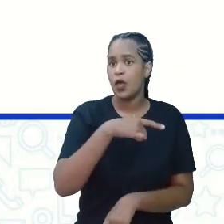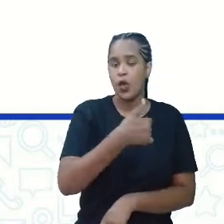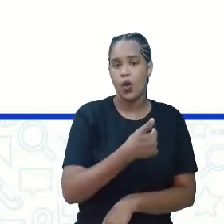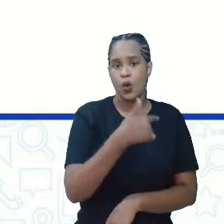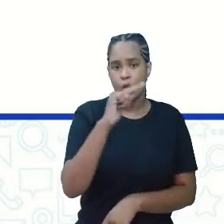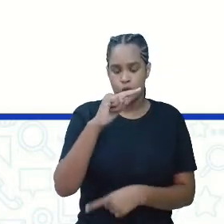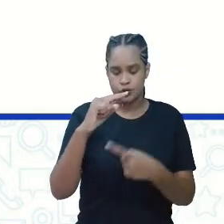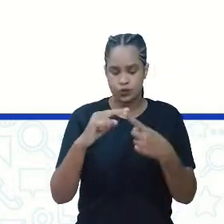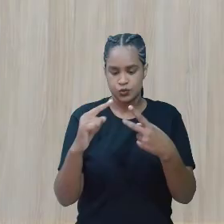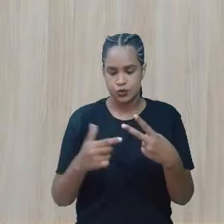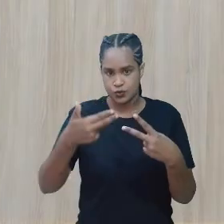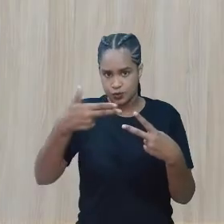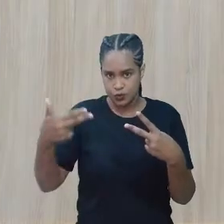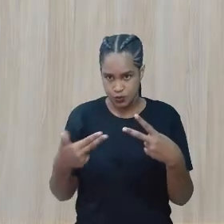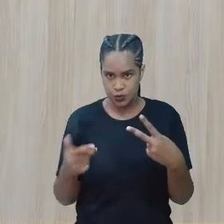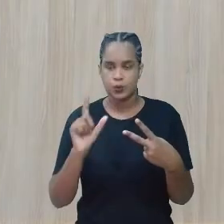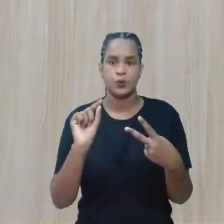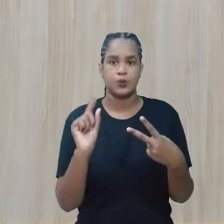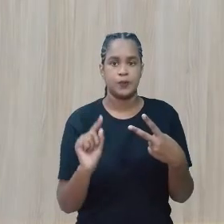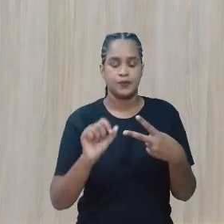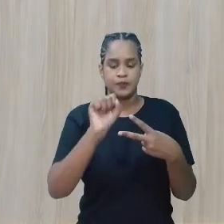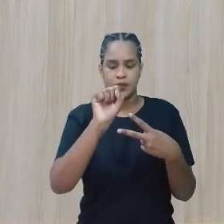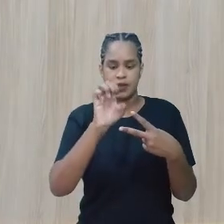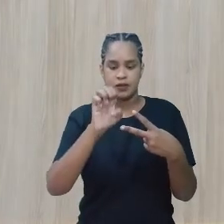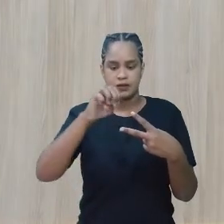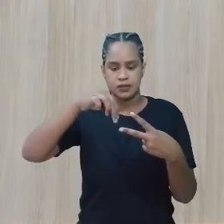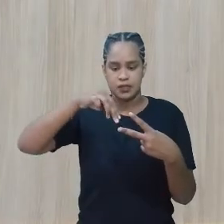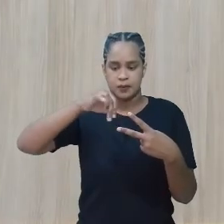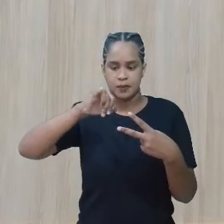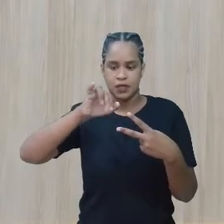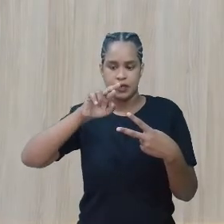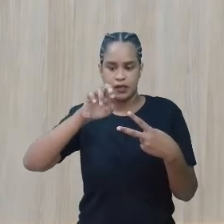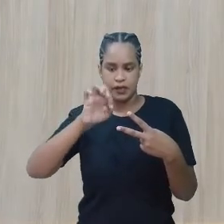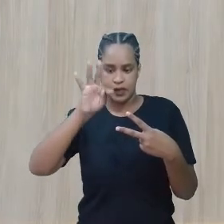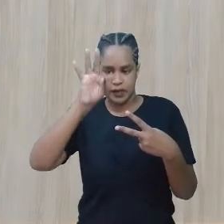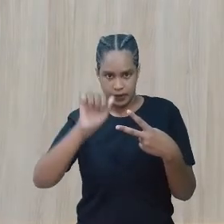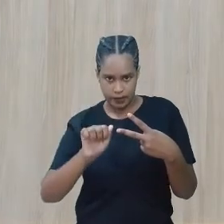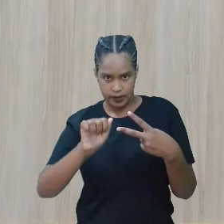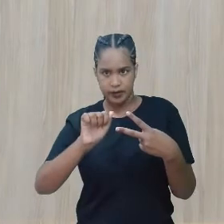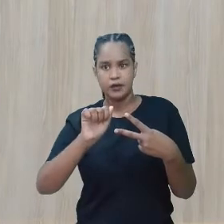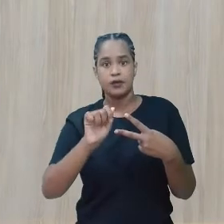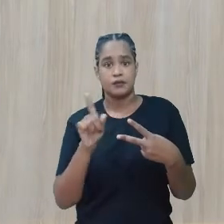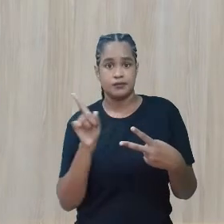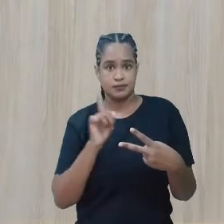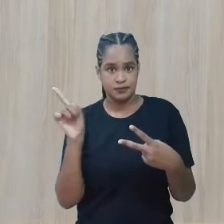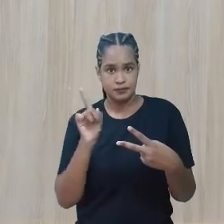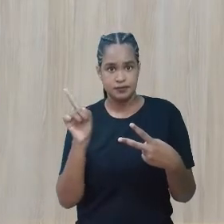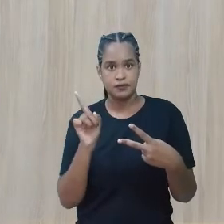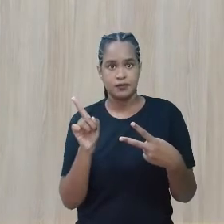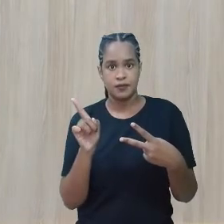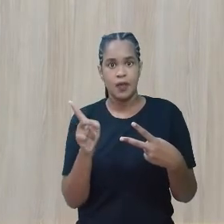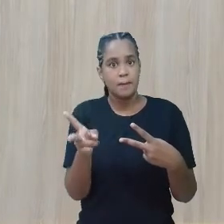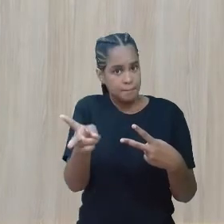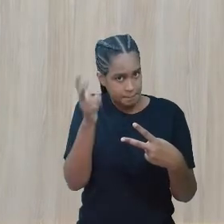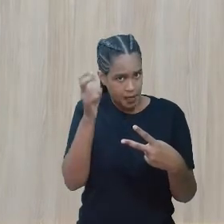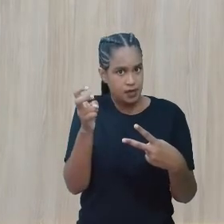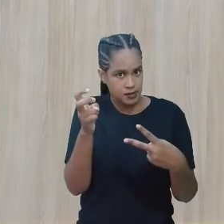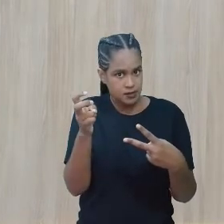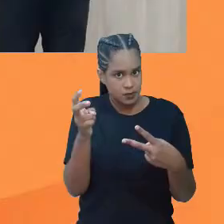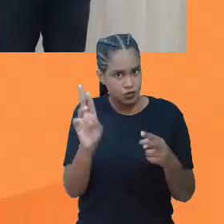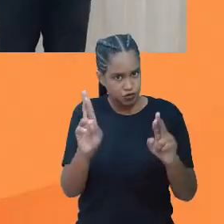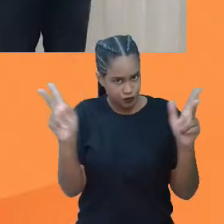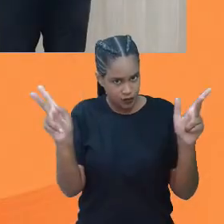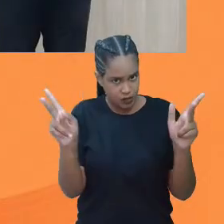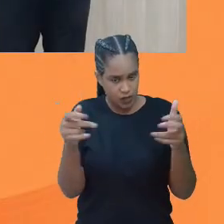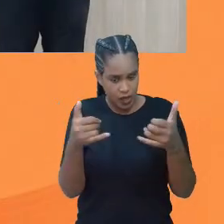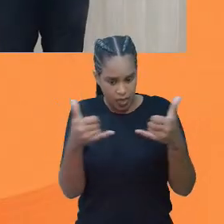elementos, tá? São eles a semi-reta, a gente tem aí ó, a indicação da semi-reta. Você está notando a diferença entre a reta